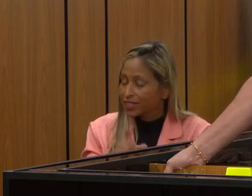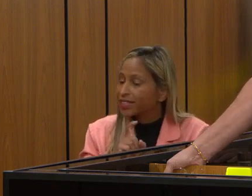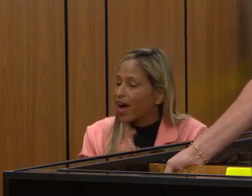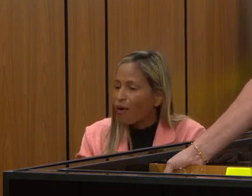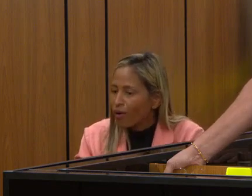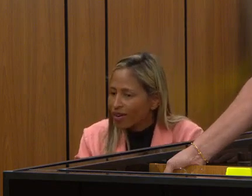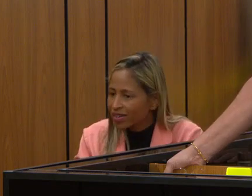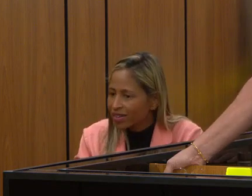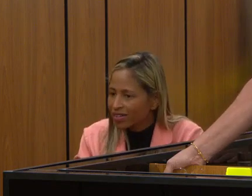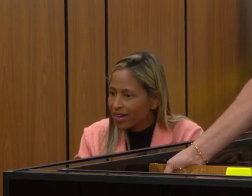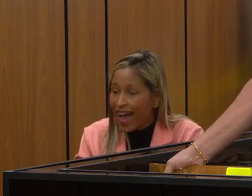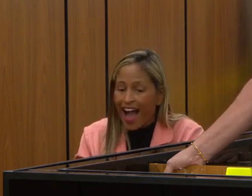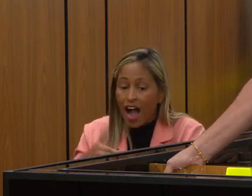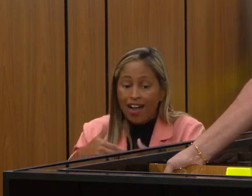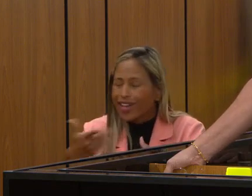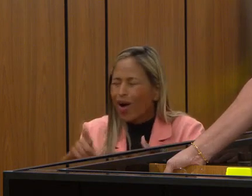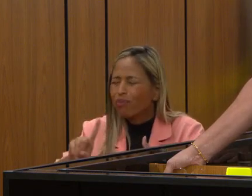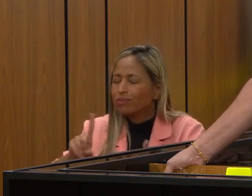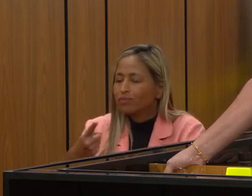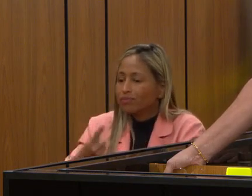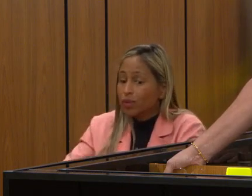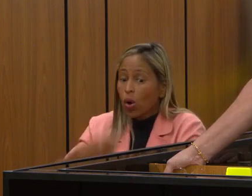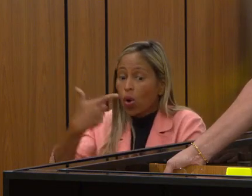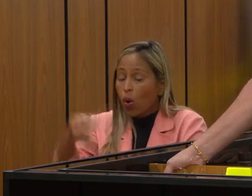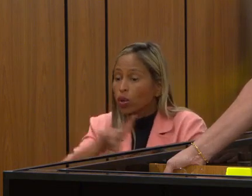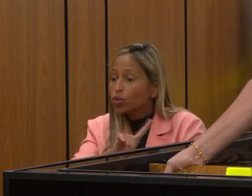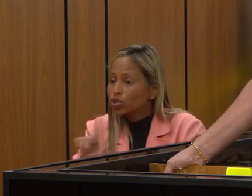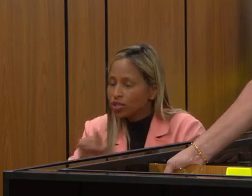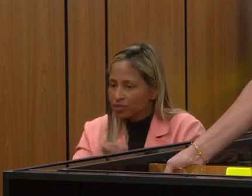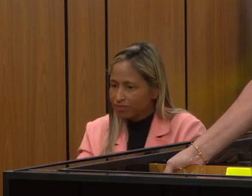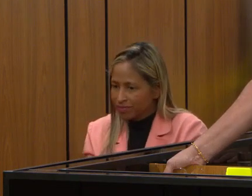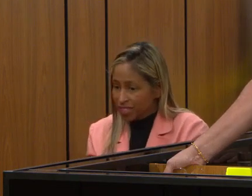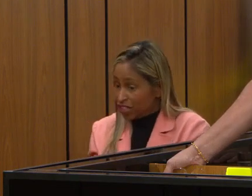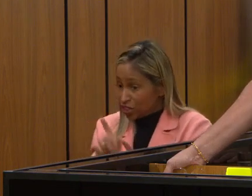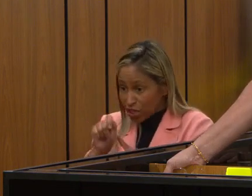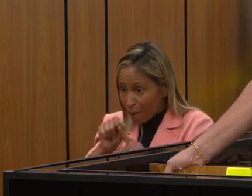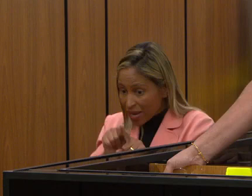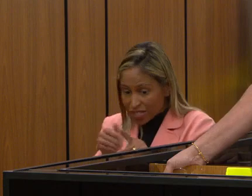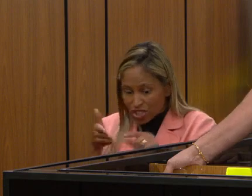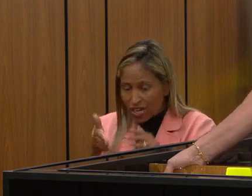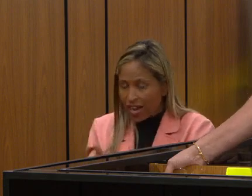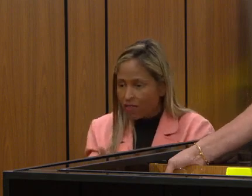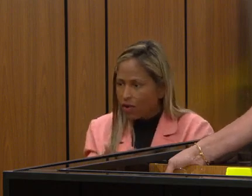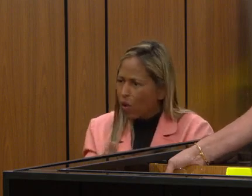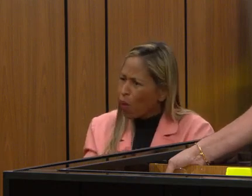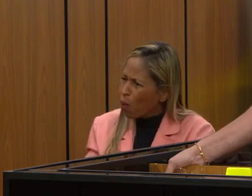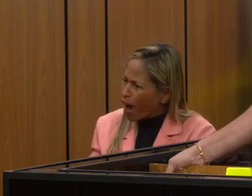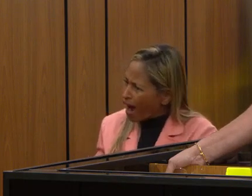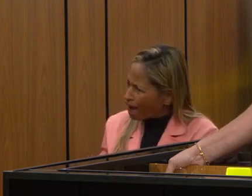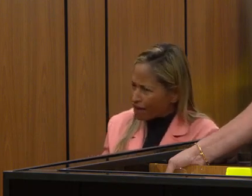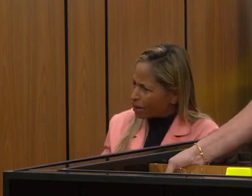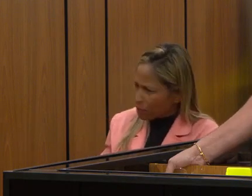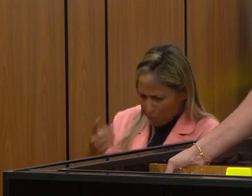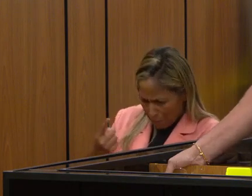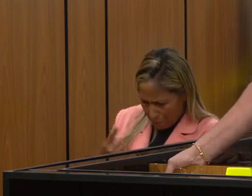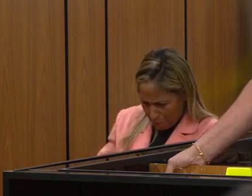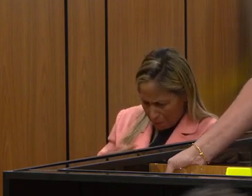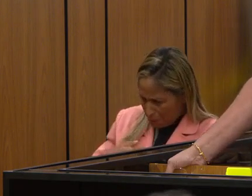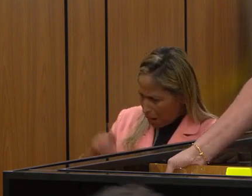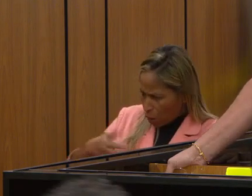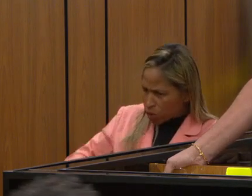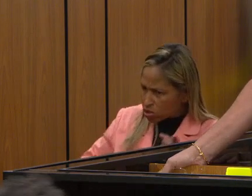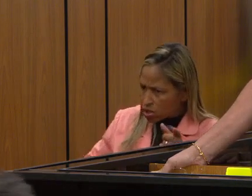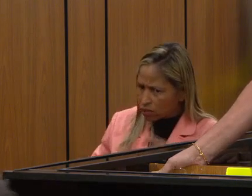te julgavam mais para frente teve vezes de eu chegar lá e a pessoa falar lá mas você não tá marcado